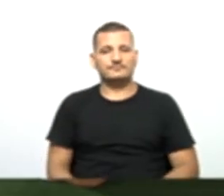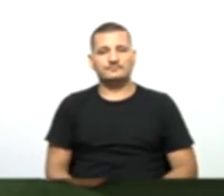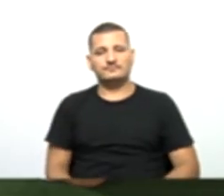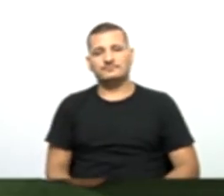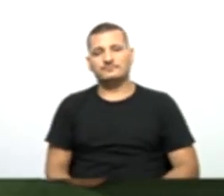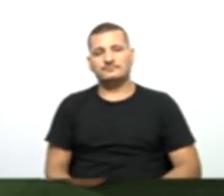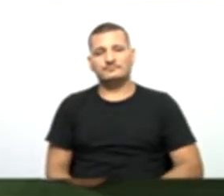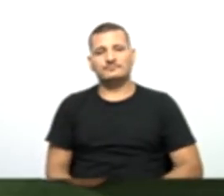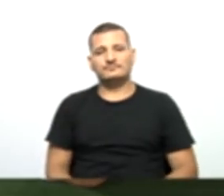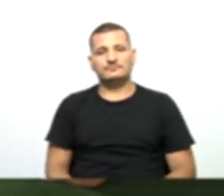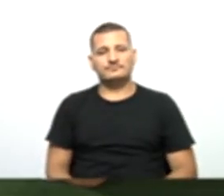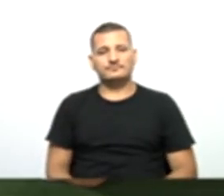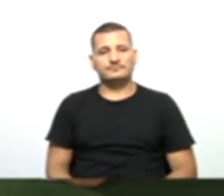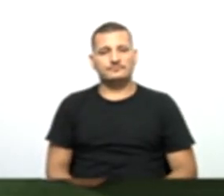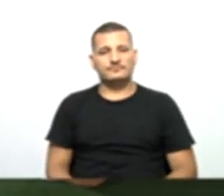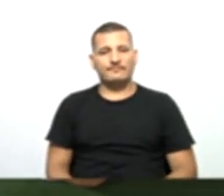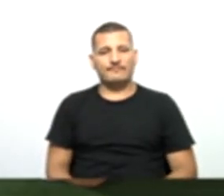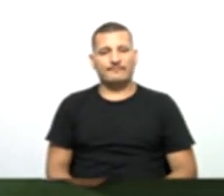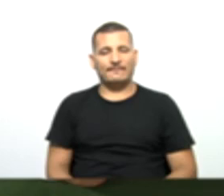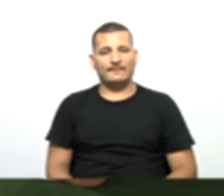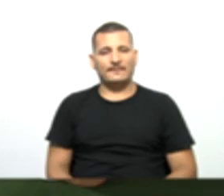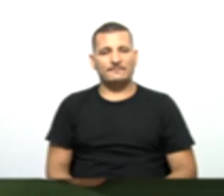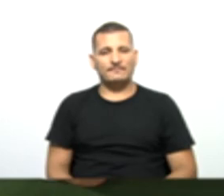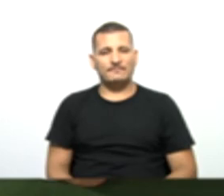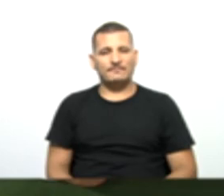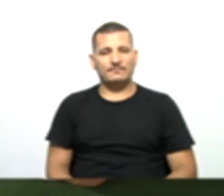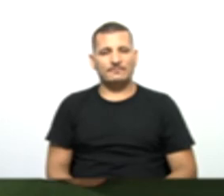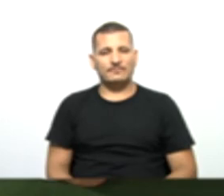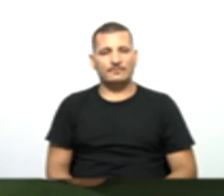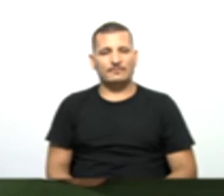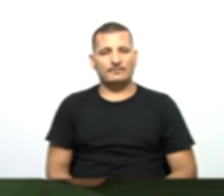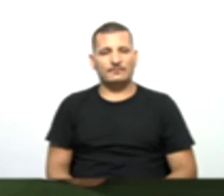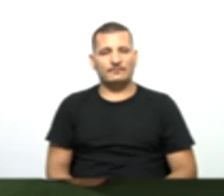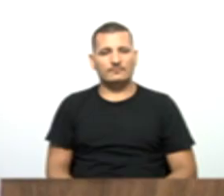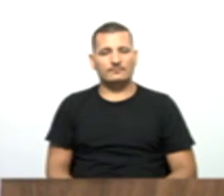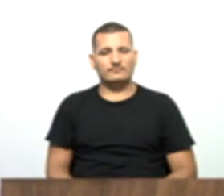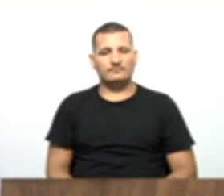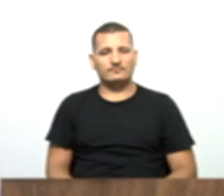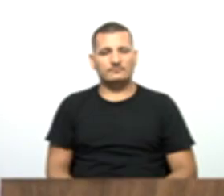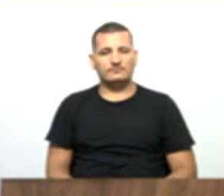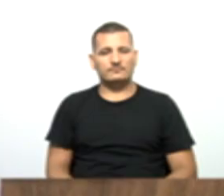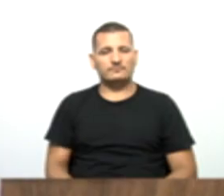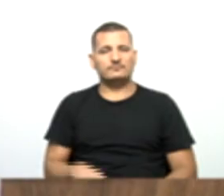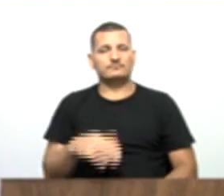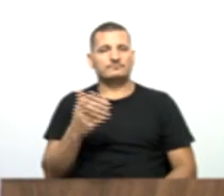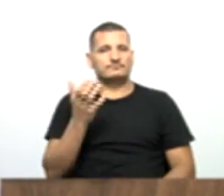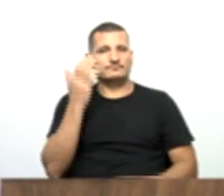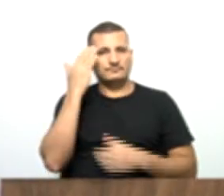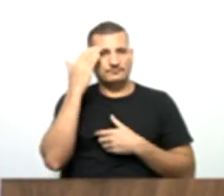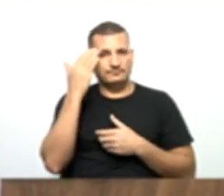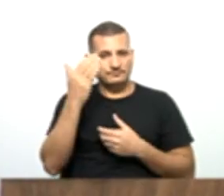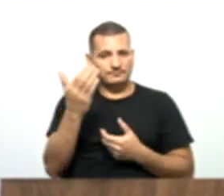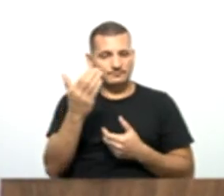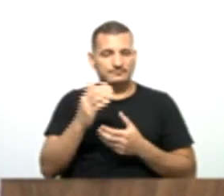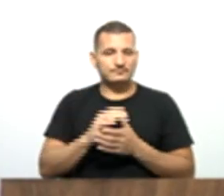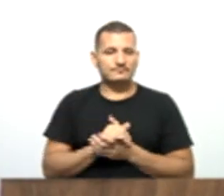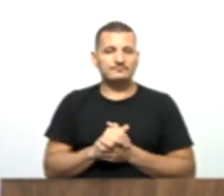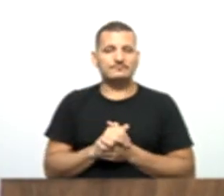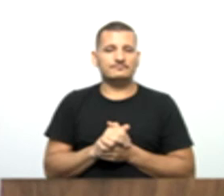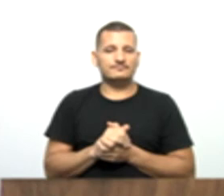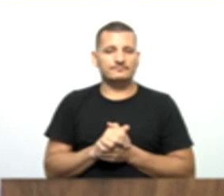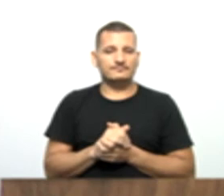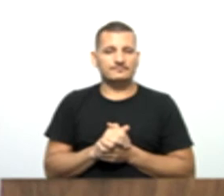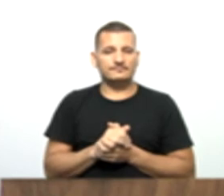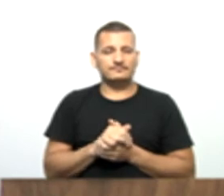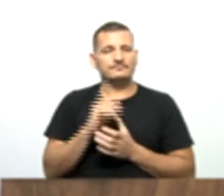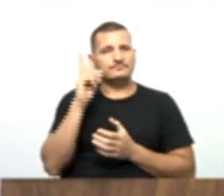poder também finalizar aí a aula, dar suas palavras finais. Bom, nós queremos agradecer, como o professor Saulo falou,